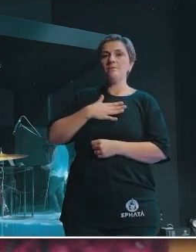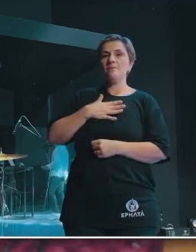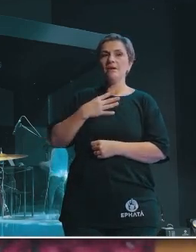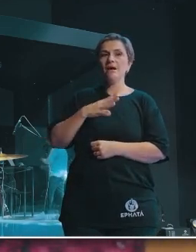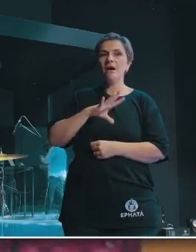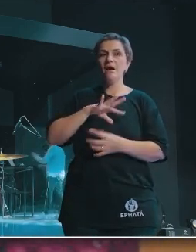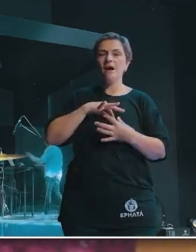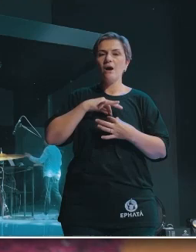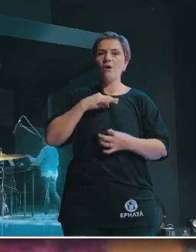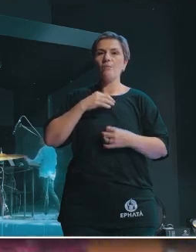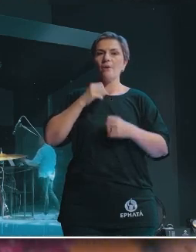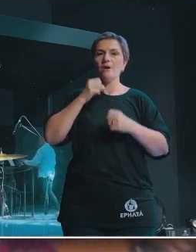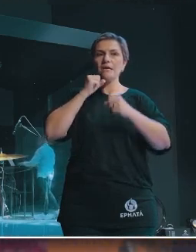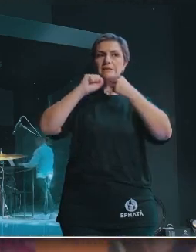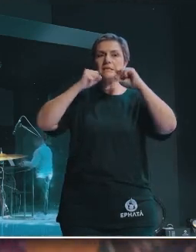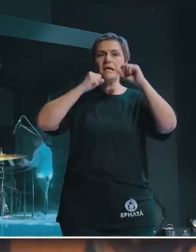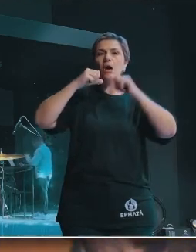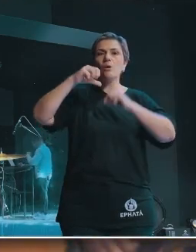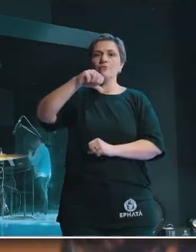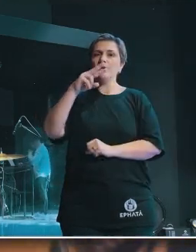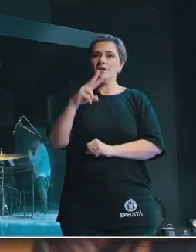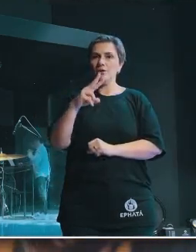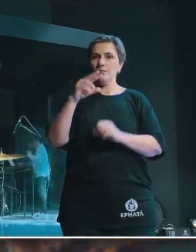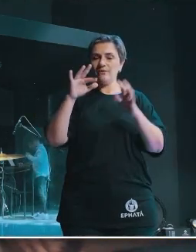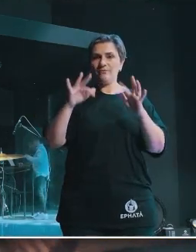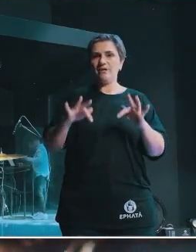Coloca para mim Salmos 91 para terminar.